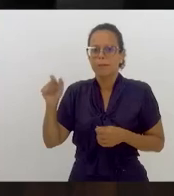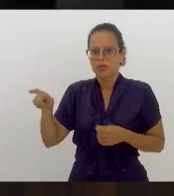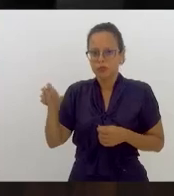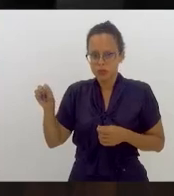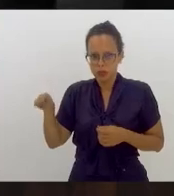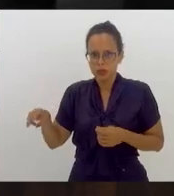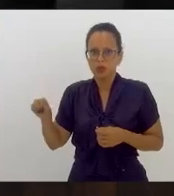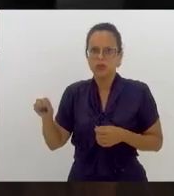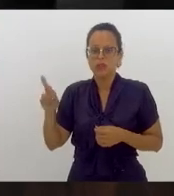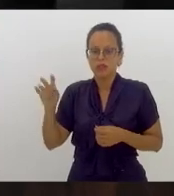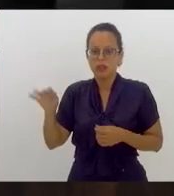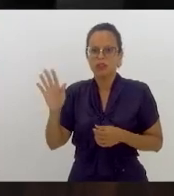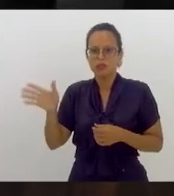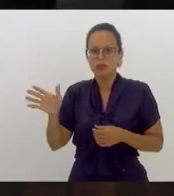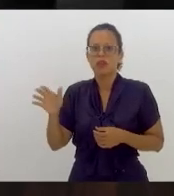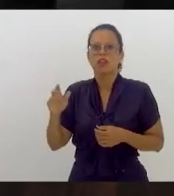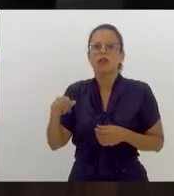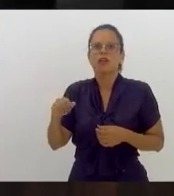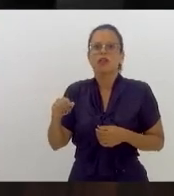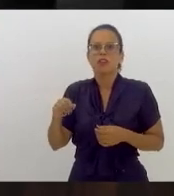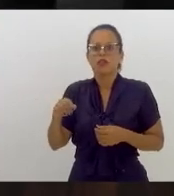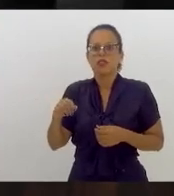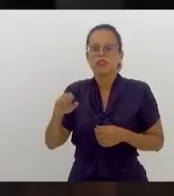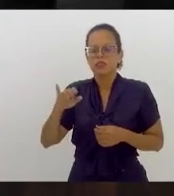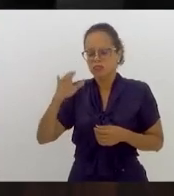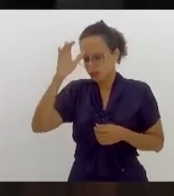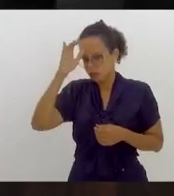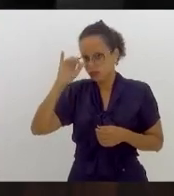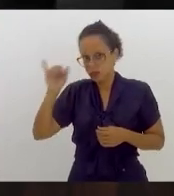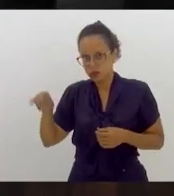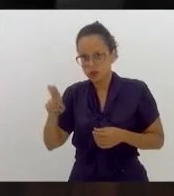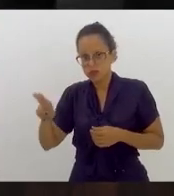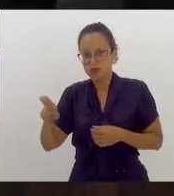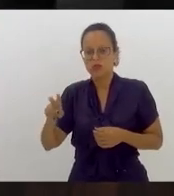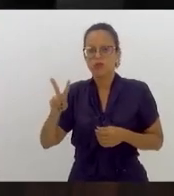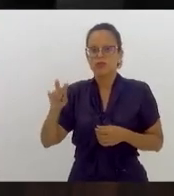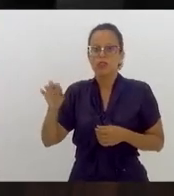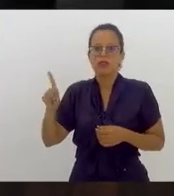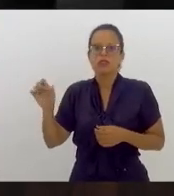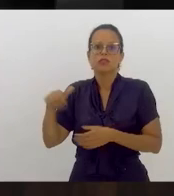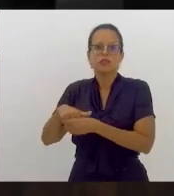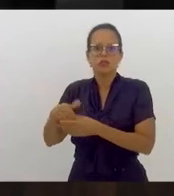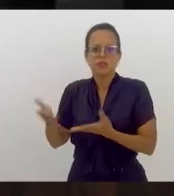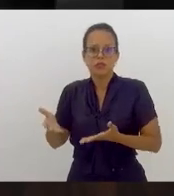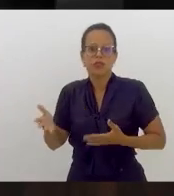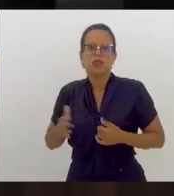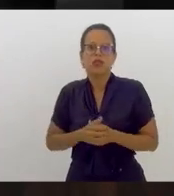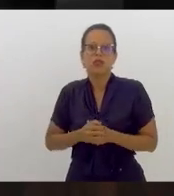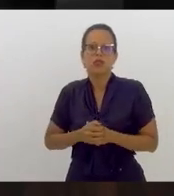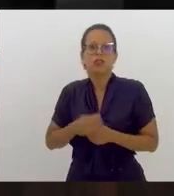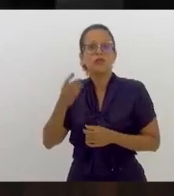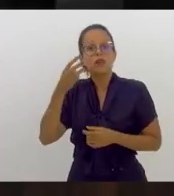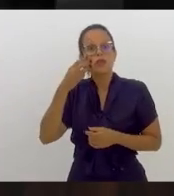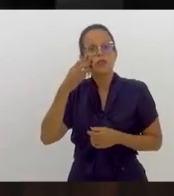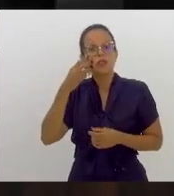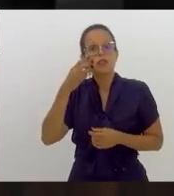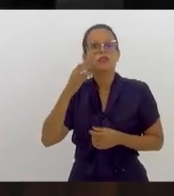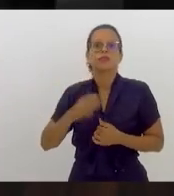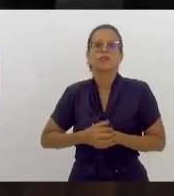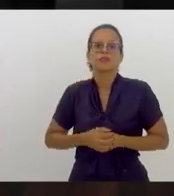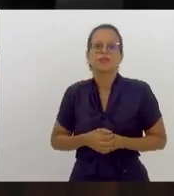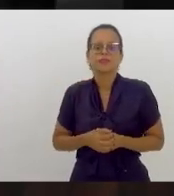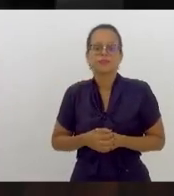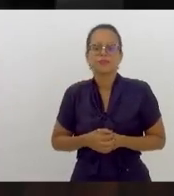de presente já votou, Renato Zaca, Tia Ju, Valdeci da Saúde acabou de votar, e Valdec Carneiro.